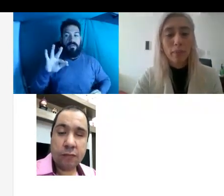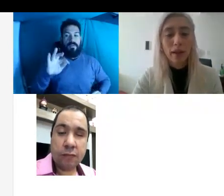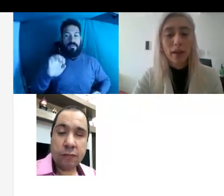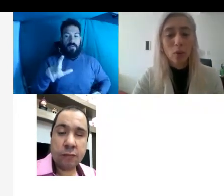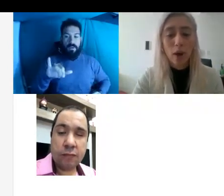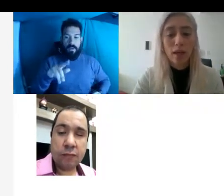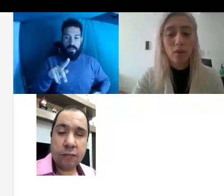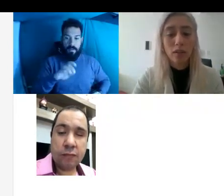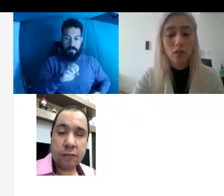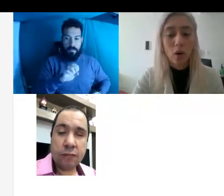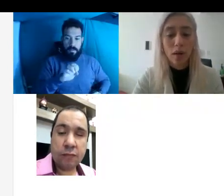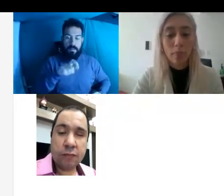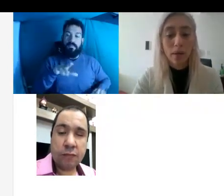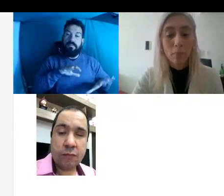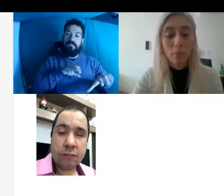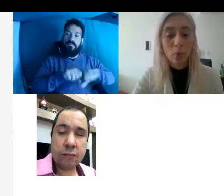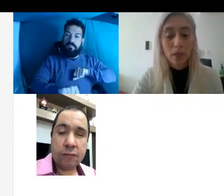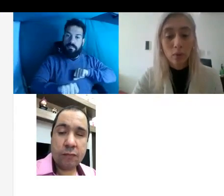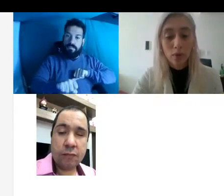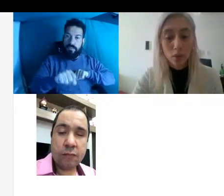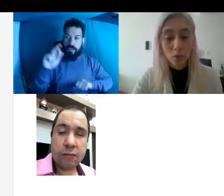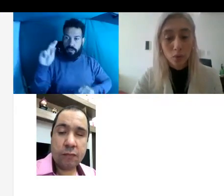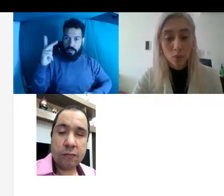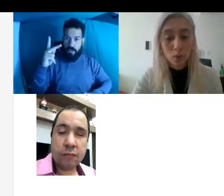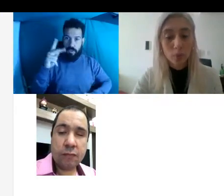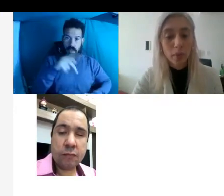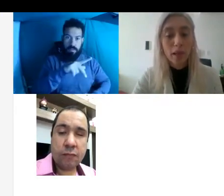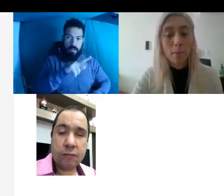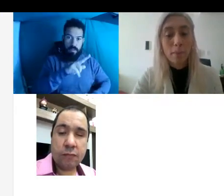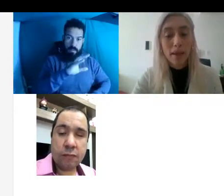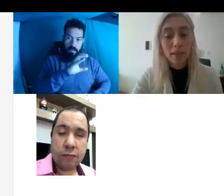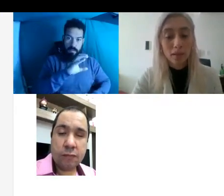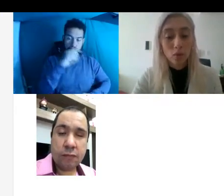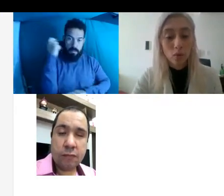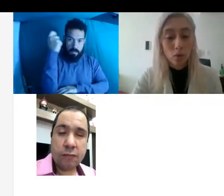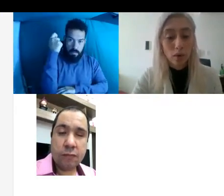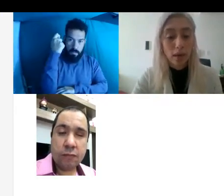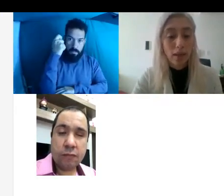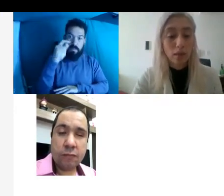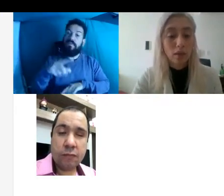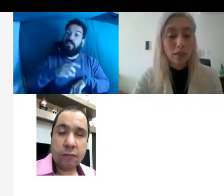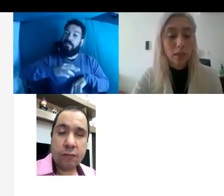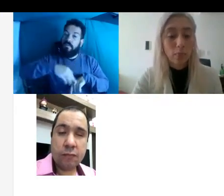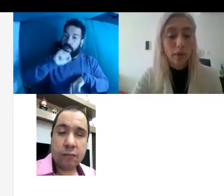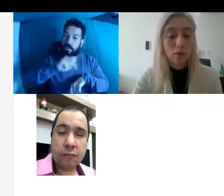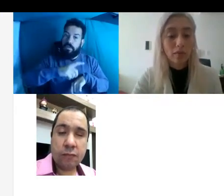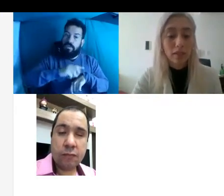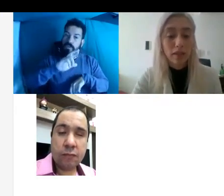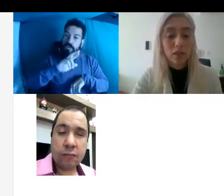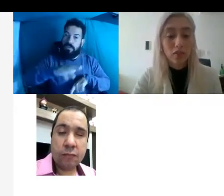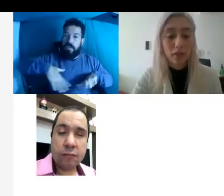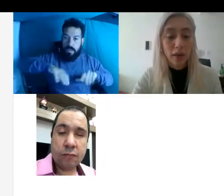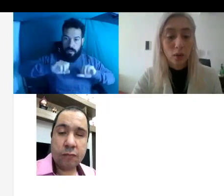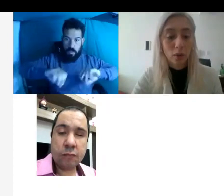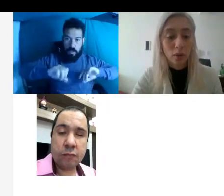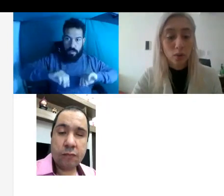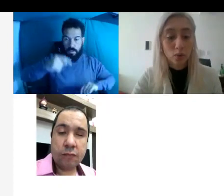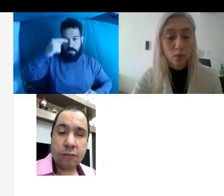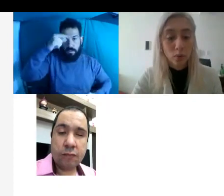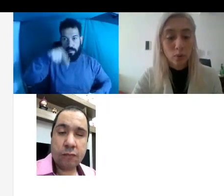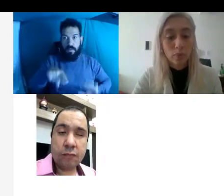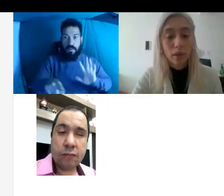O Felipe é graduado em História pela PUC Rio Grande do Sul, mestre e doutor em Educação pela Universidade